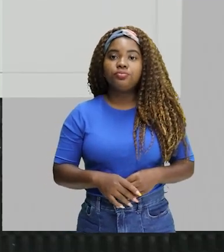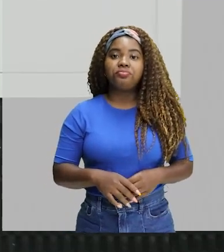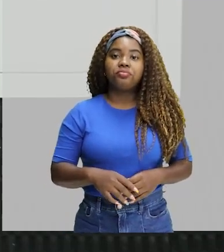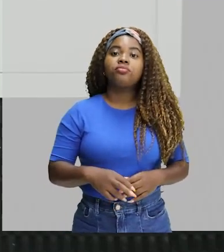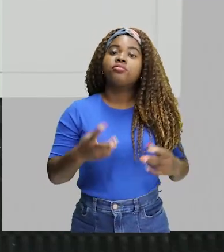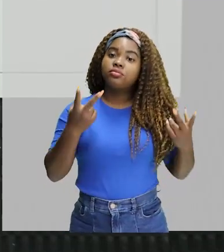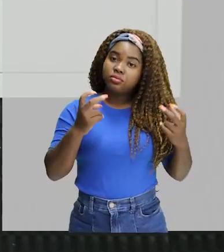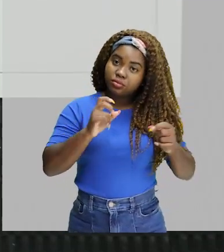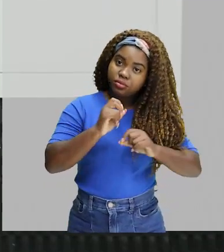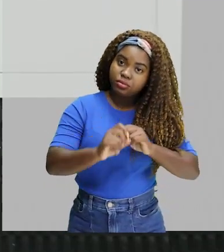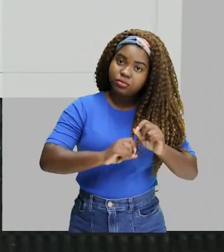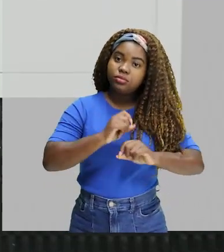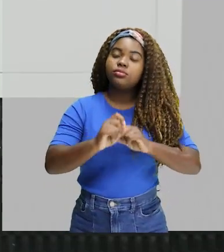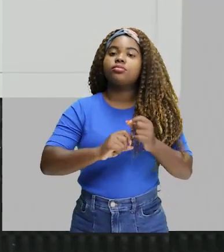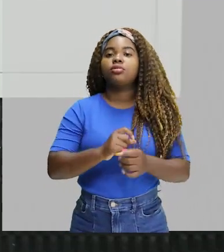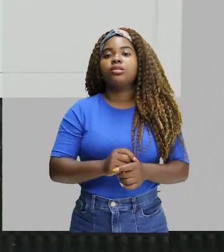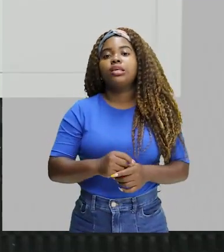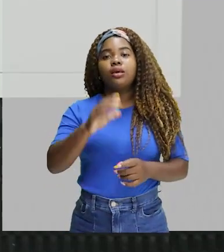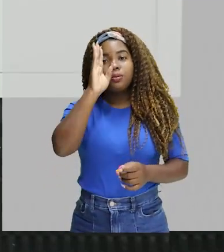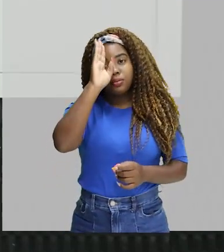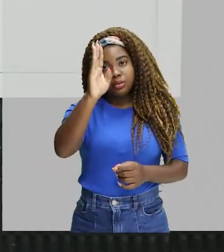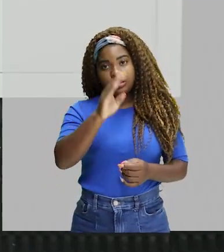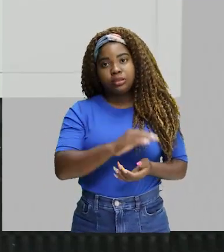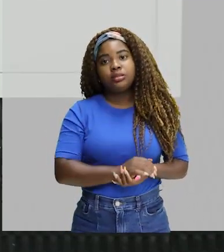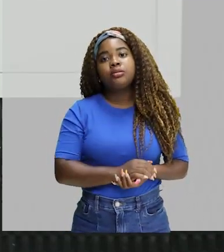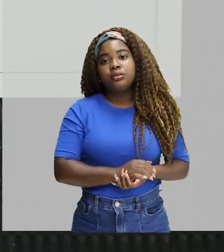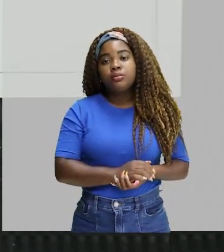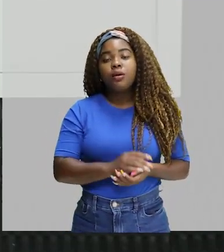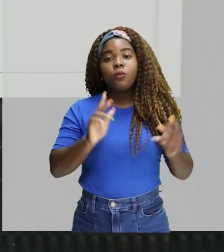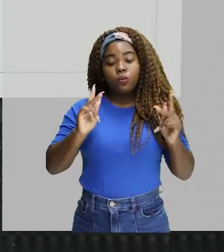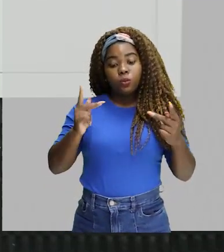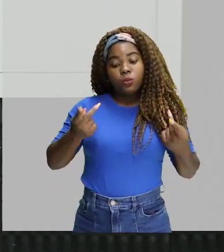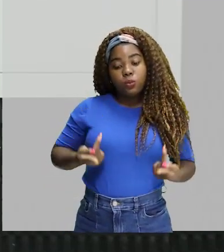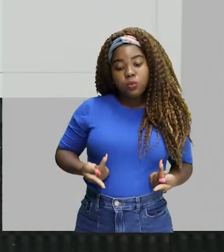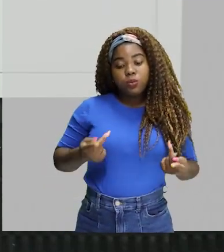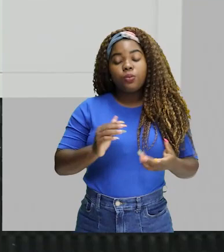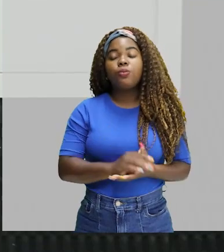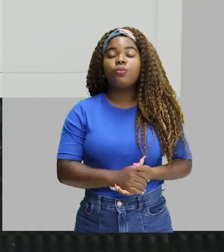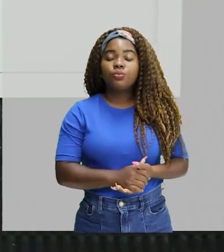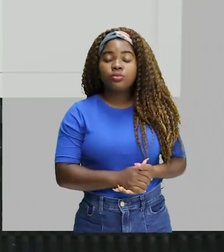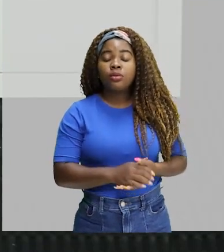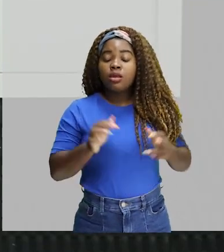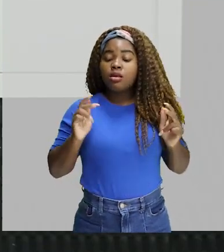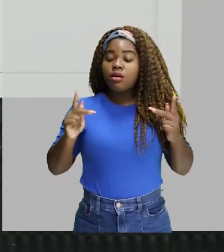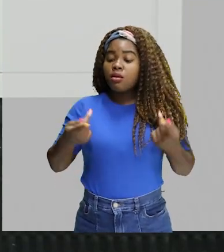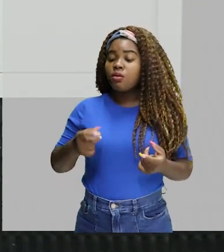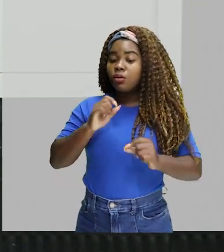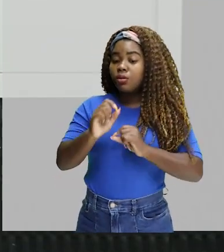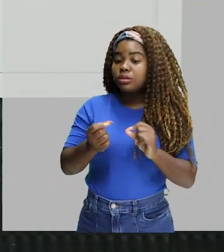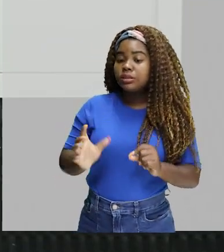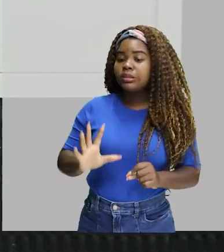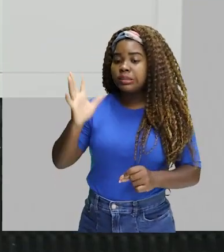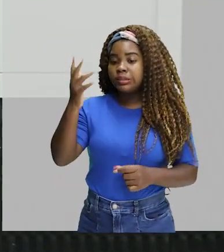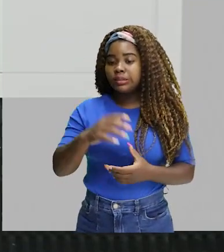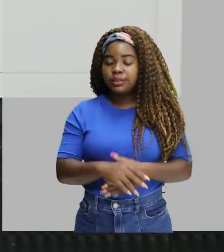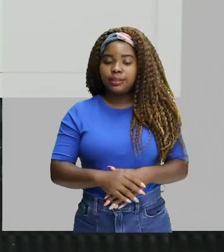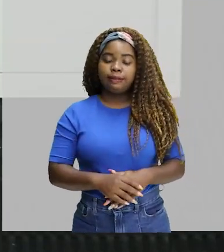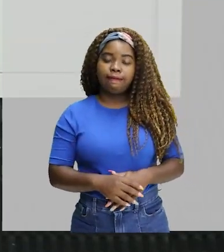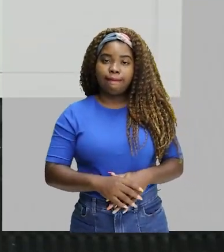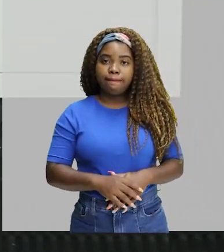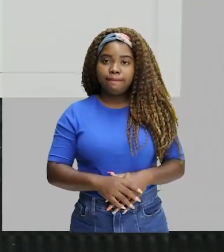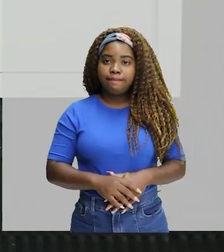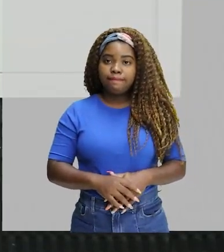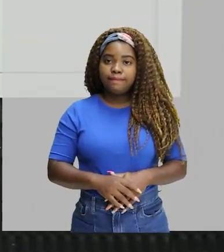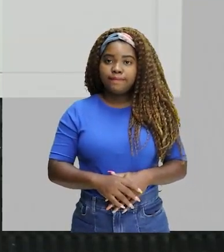isso aqui é um elemento fundamental, o ser humano, correto? E aí este ser humano, ele será pleno, olha aqui,